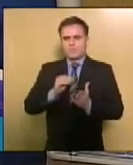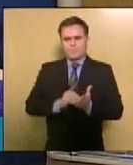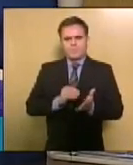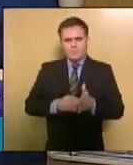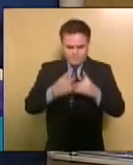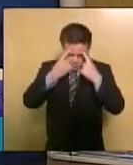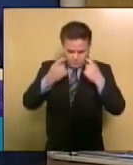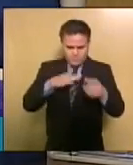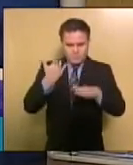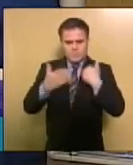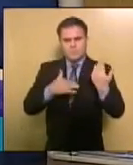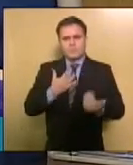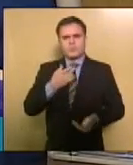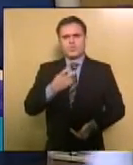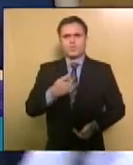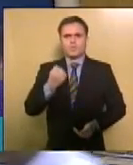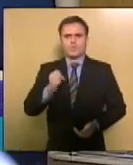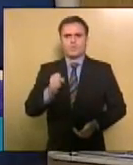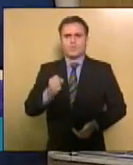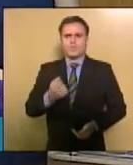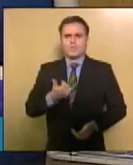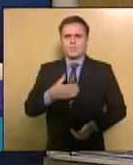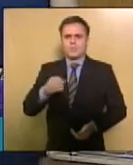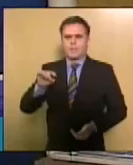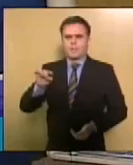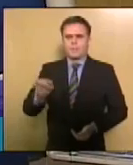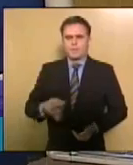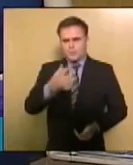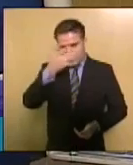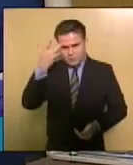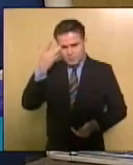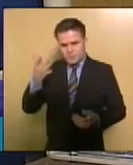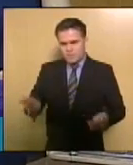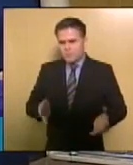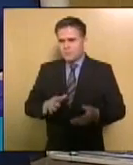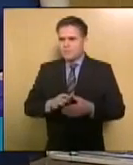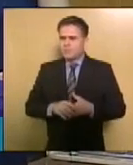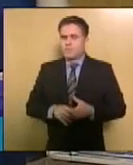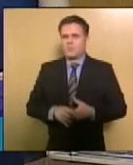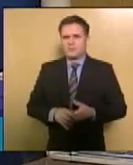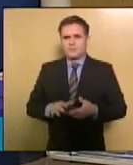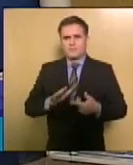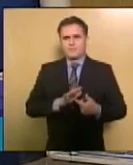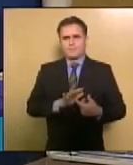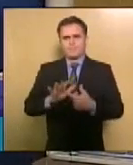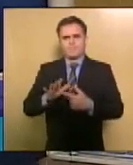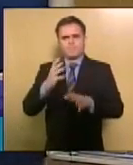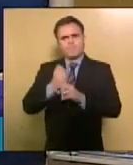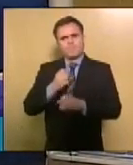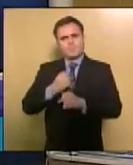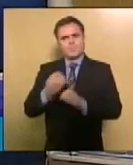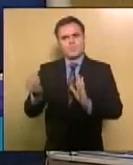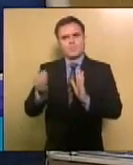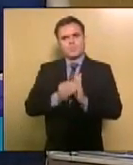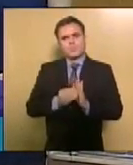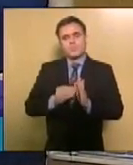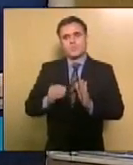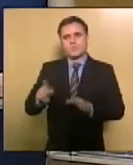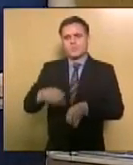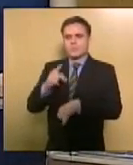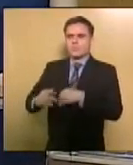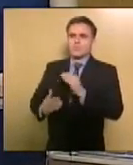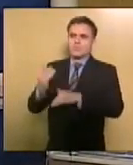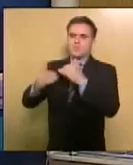de 58,3 por grupo de 100.000 é só para dar uma ideia desse número pros países desenvolvidos essa taxa de